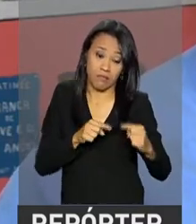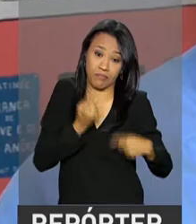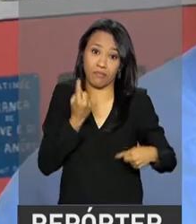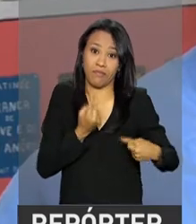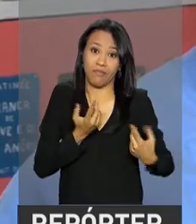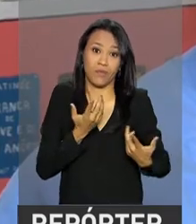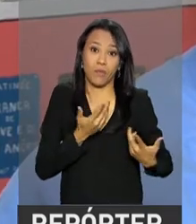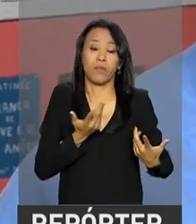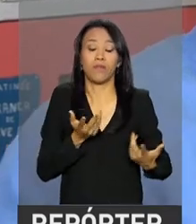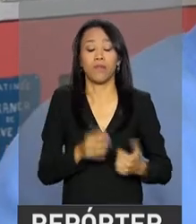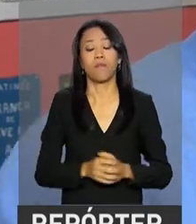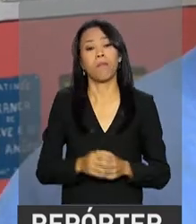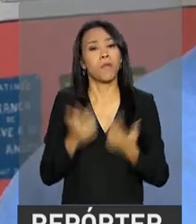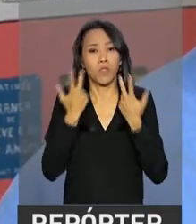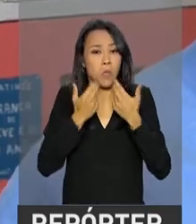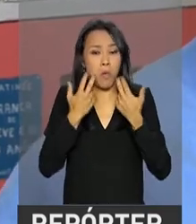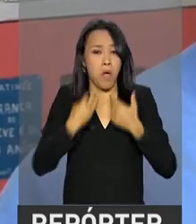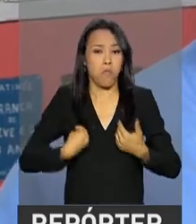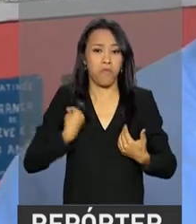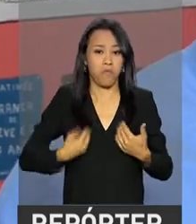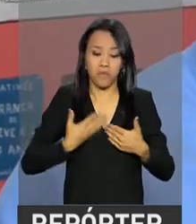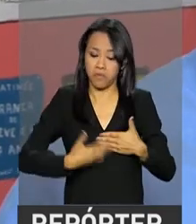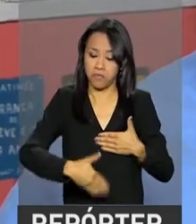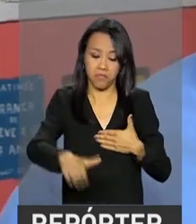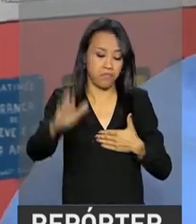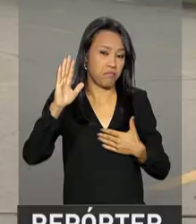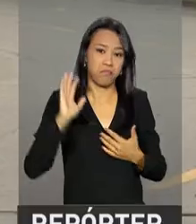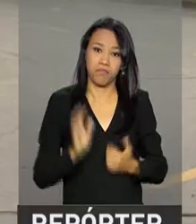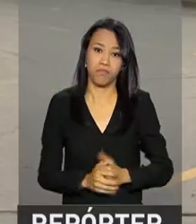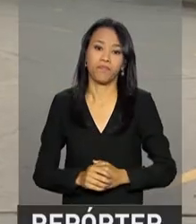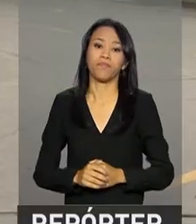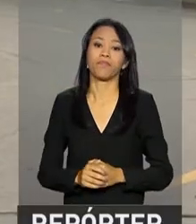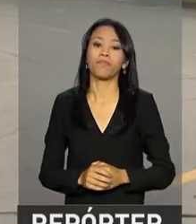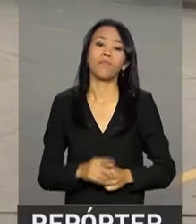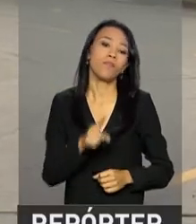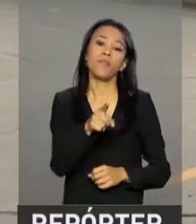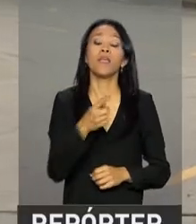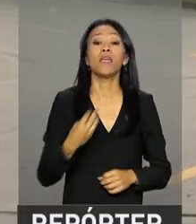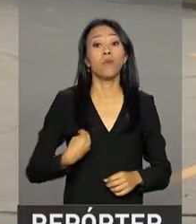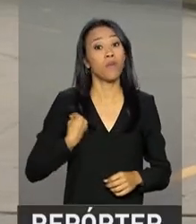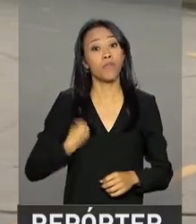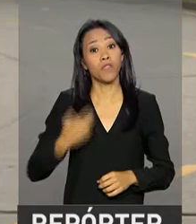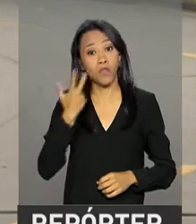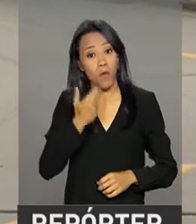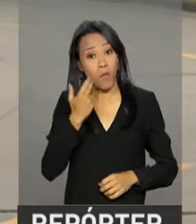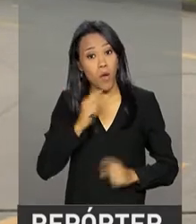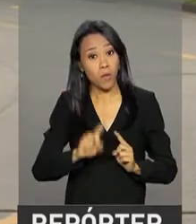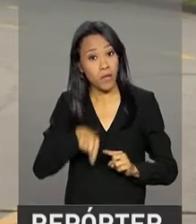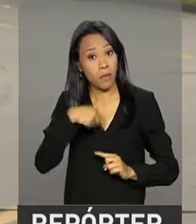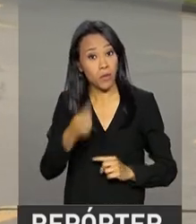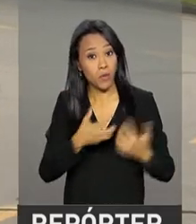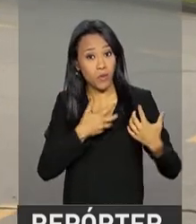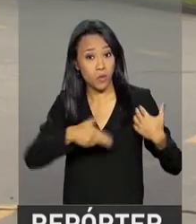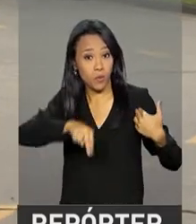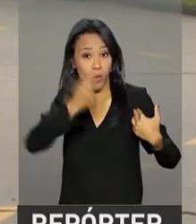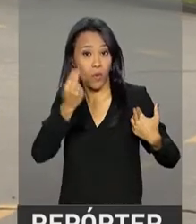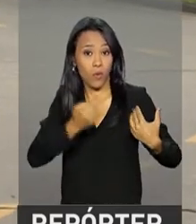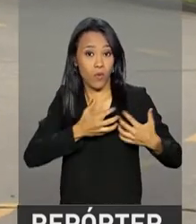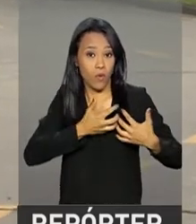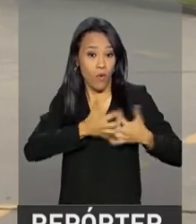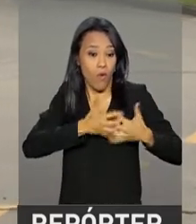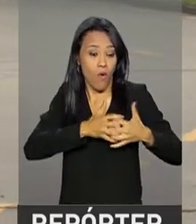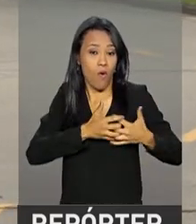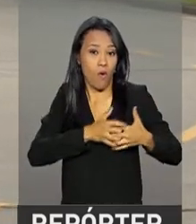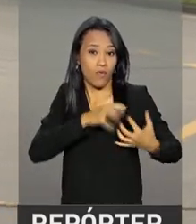ser normal normal meu filho vai ser normal e levar uma vida normal depois do transplante é possível se o